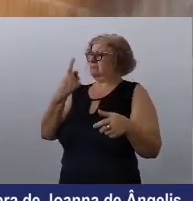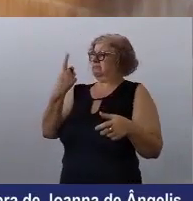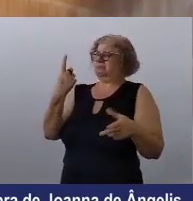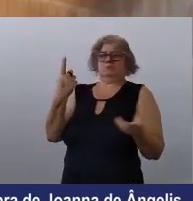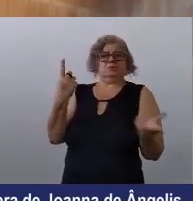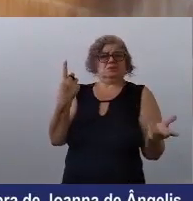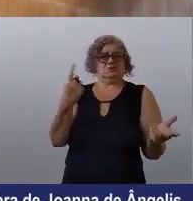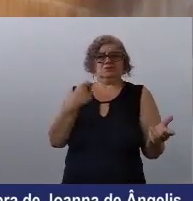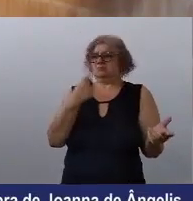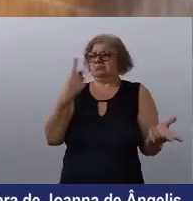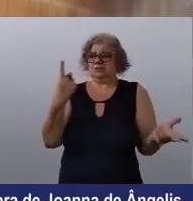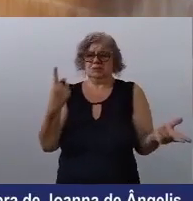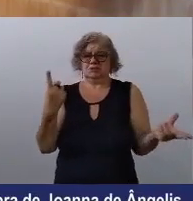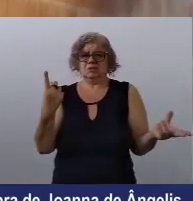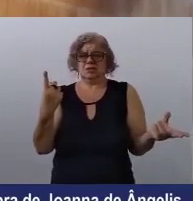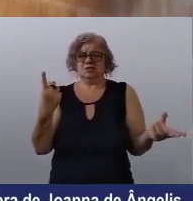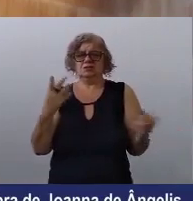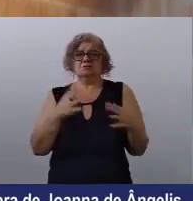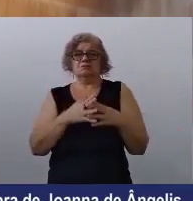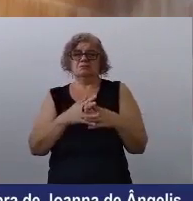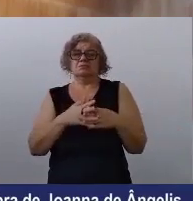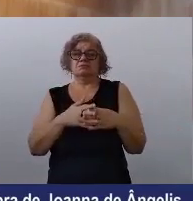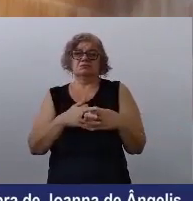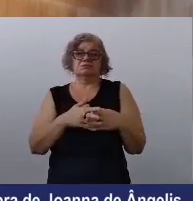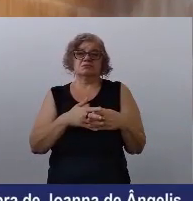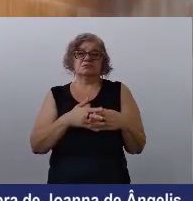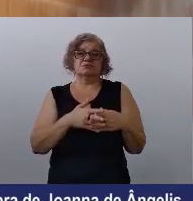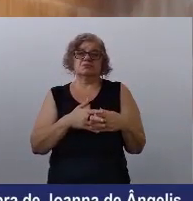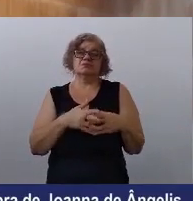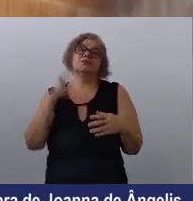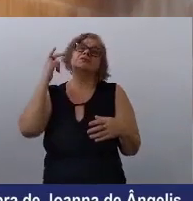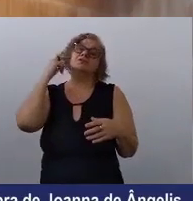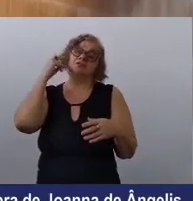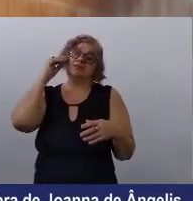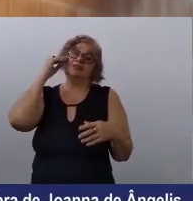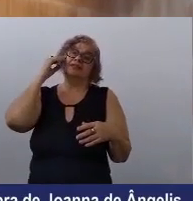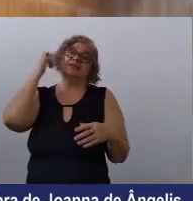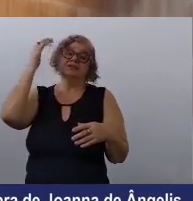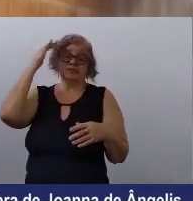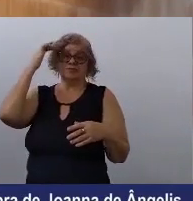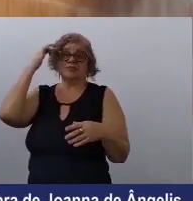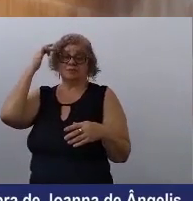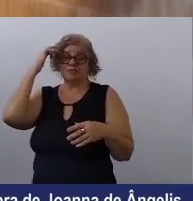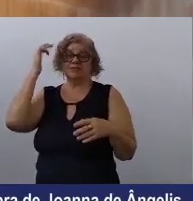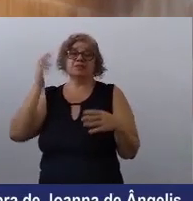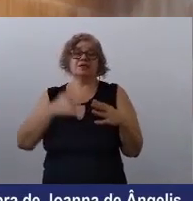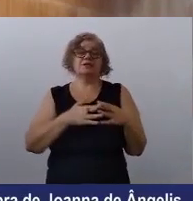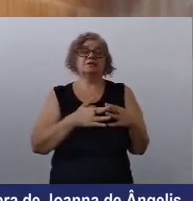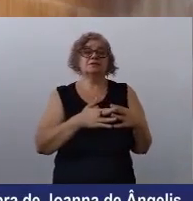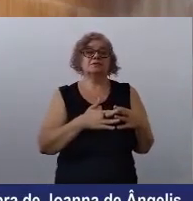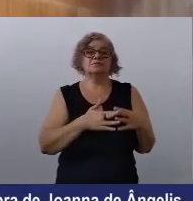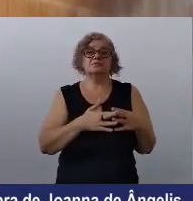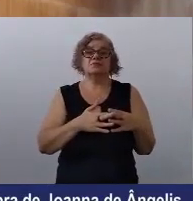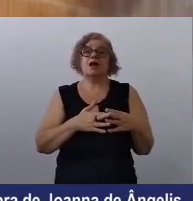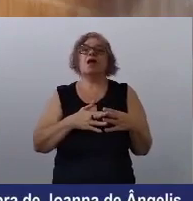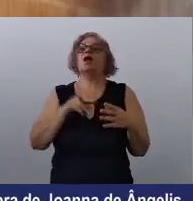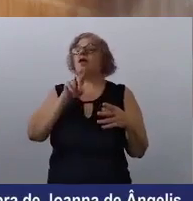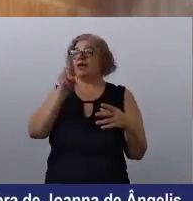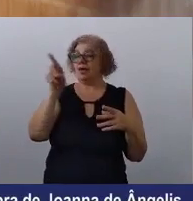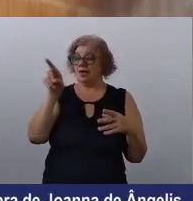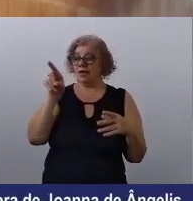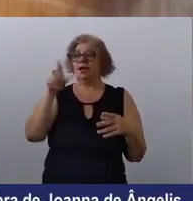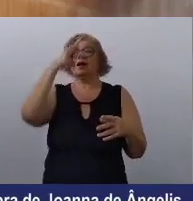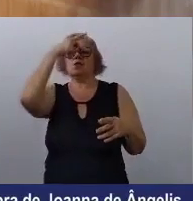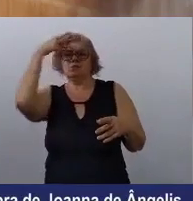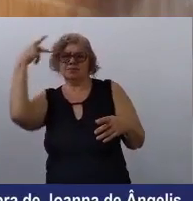assim, quase que impressionante do ponto de vista de adquirir livros. E era uma pessoa